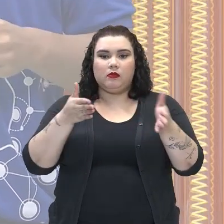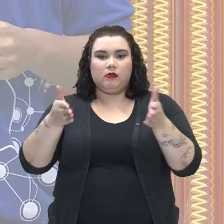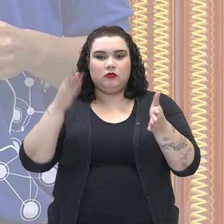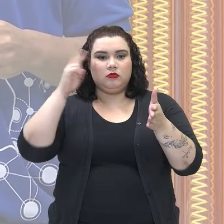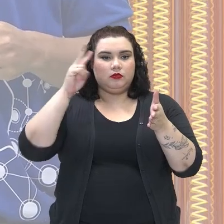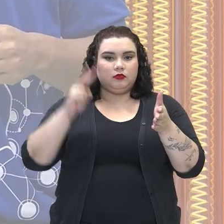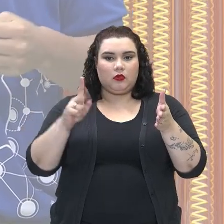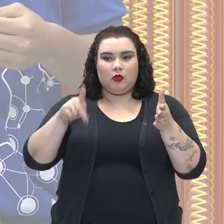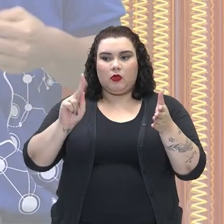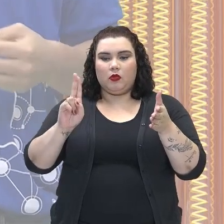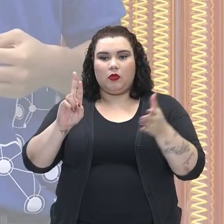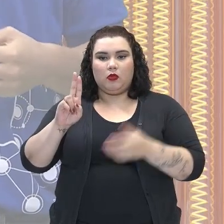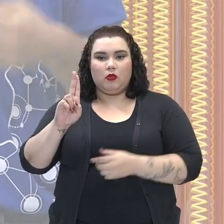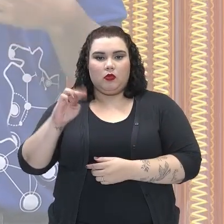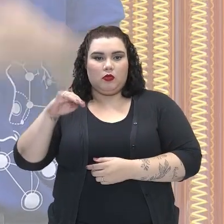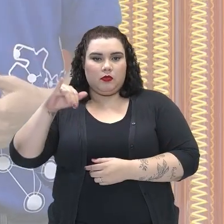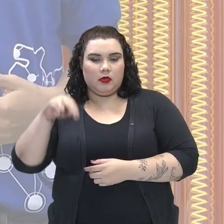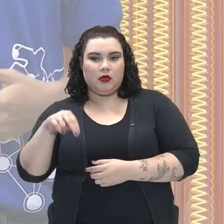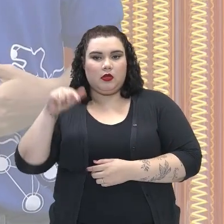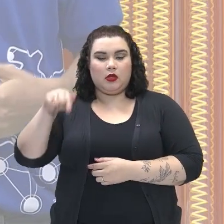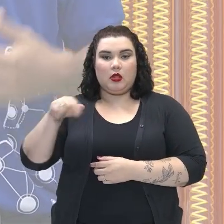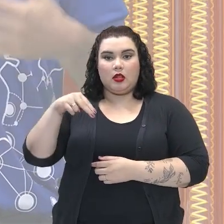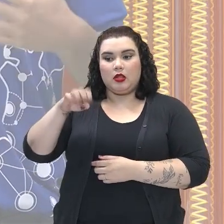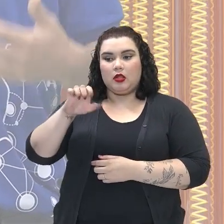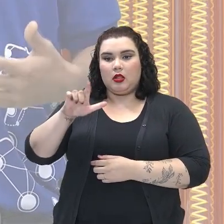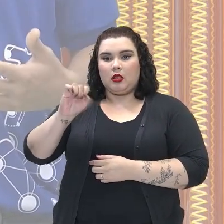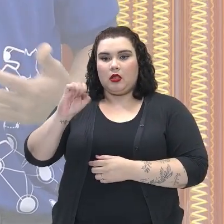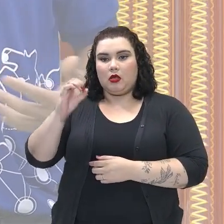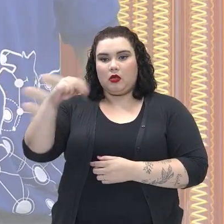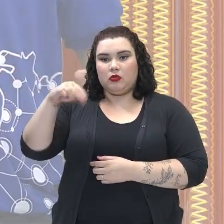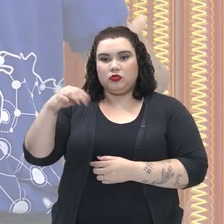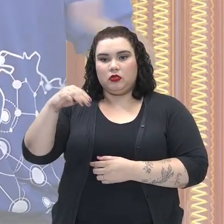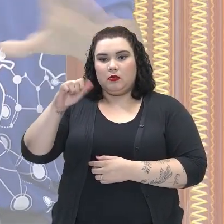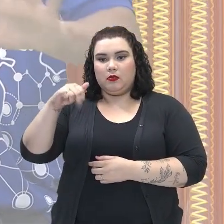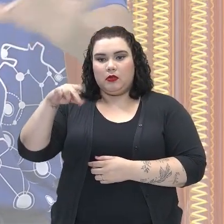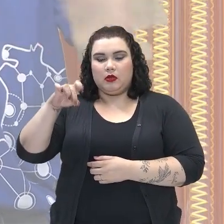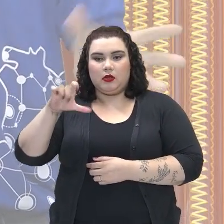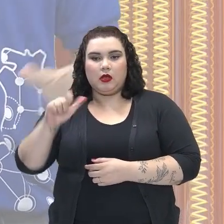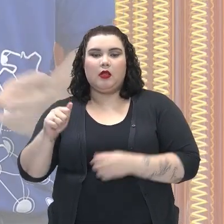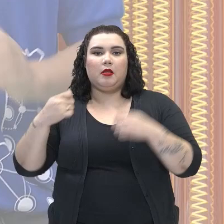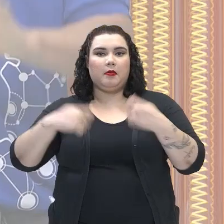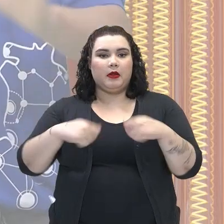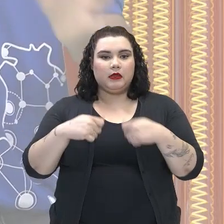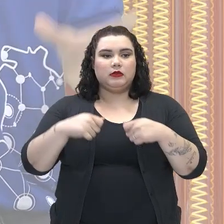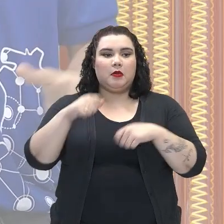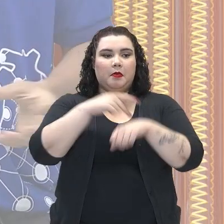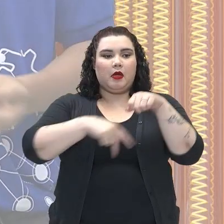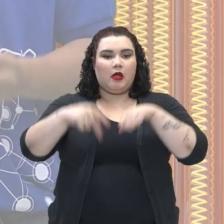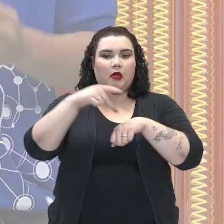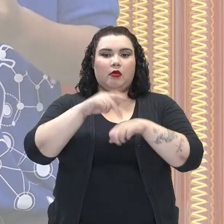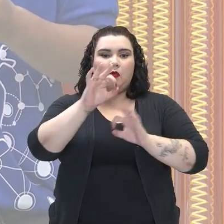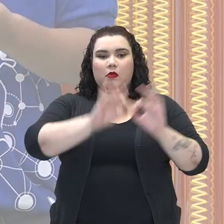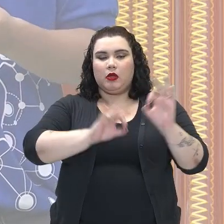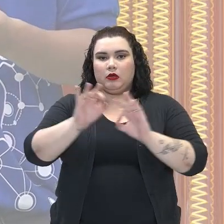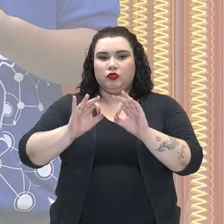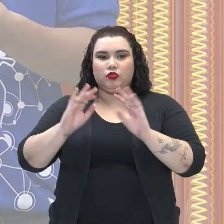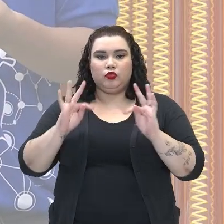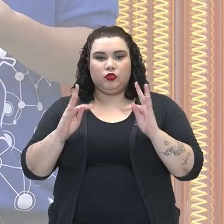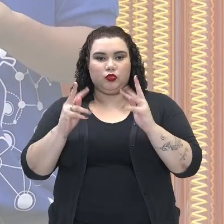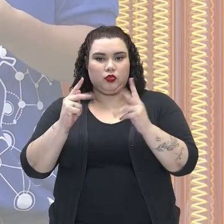que o Curumim falou agora há pouco. Nelson Mandela, presidente, e ele precisava, né, pacificar o país, organizar tudo, então